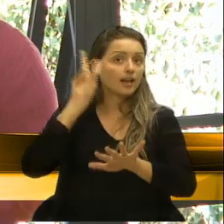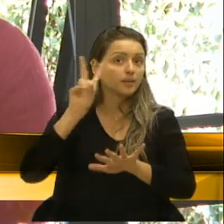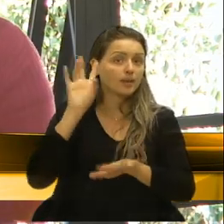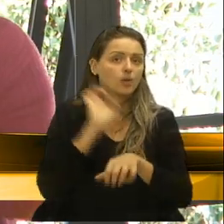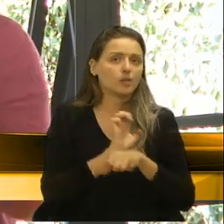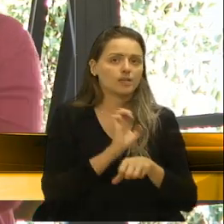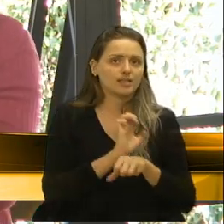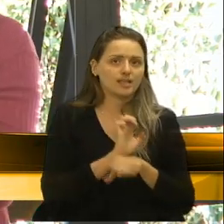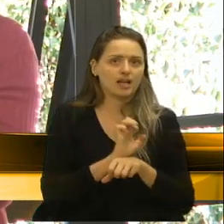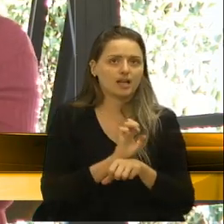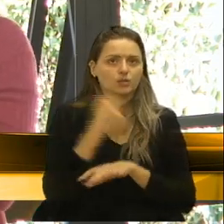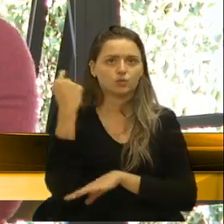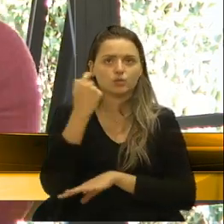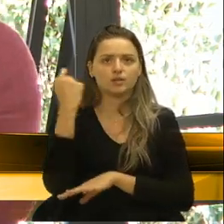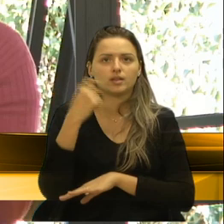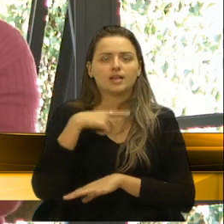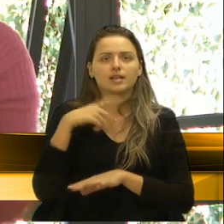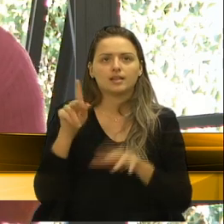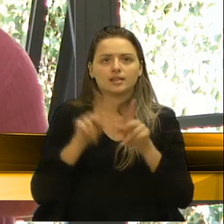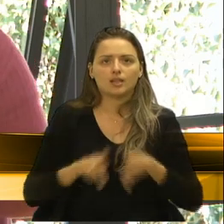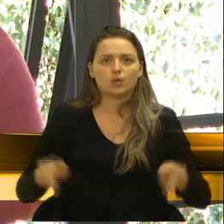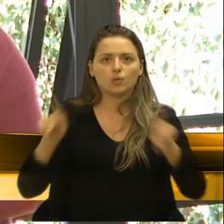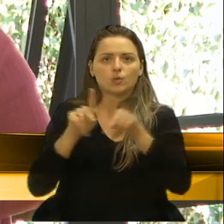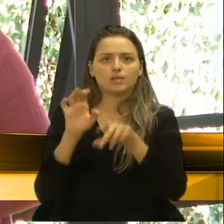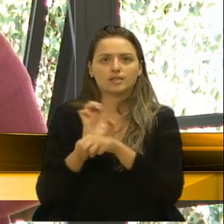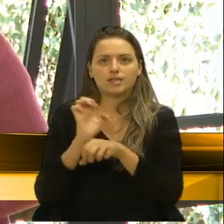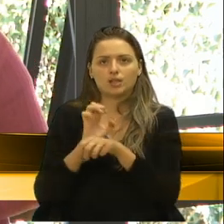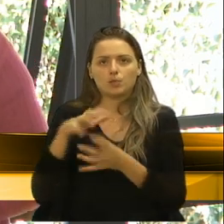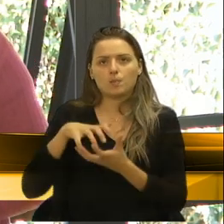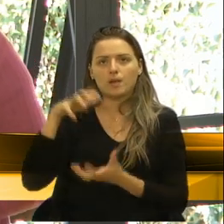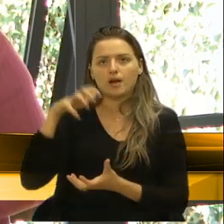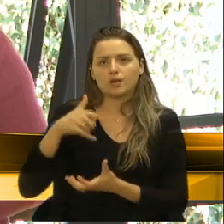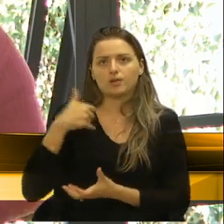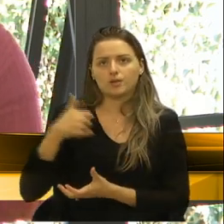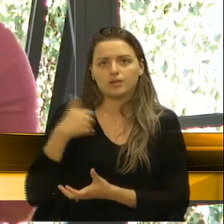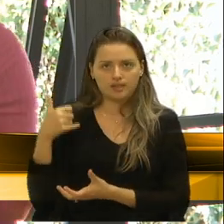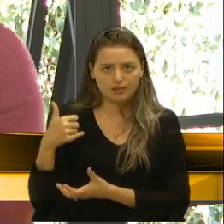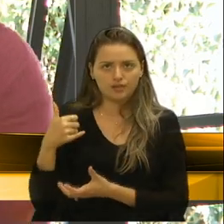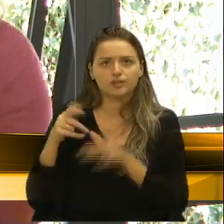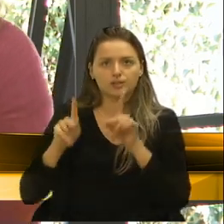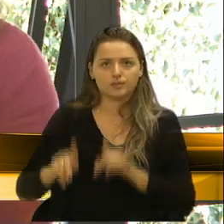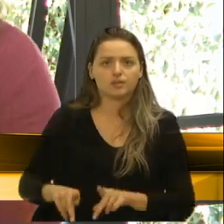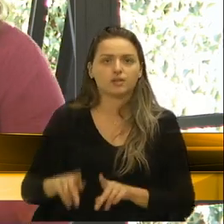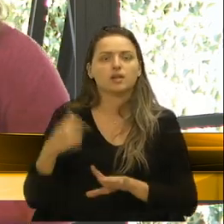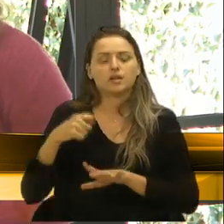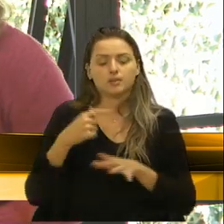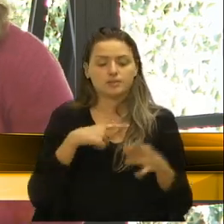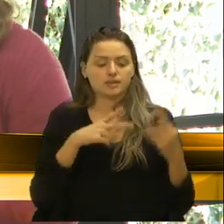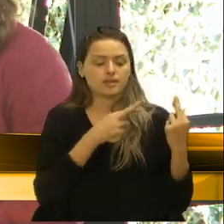Sul é o estado que tem a maior população idosa. Então, a gente precisa ter